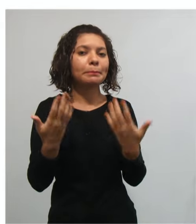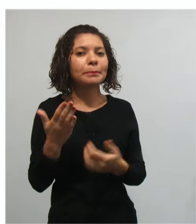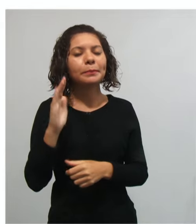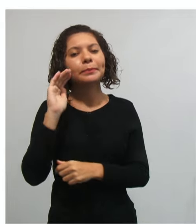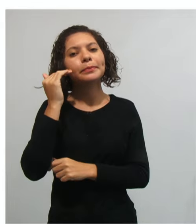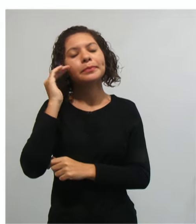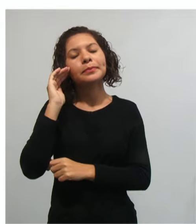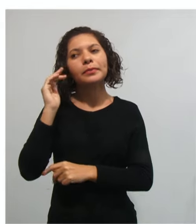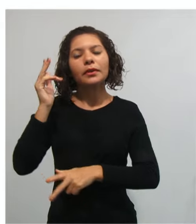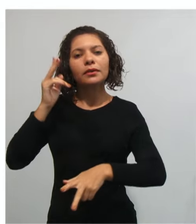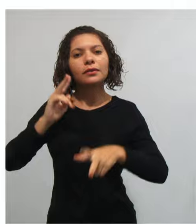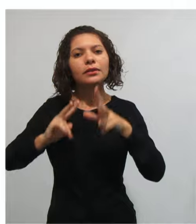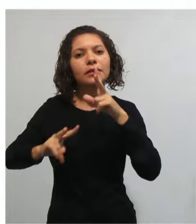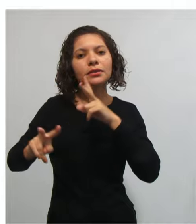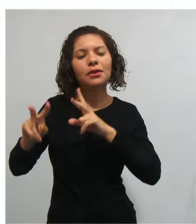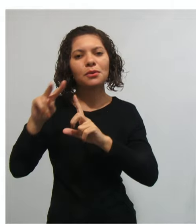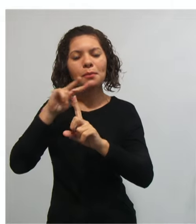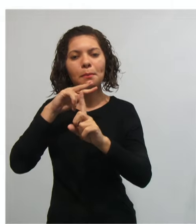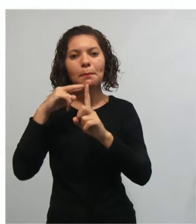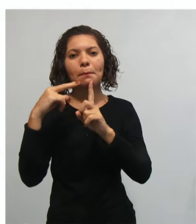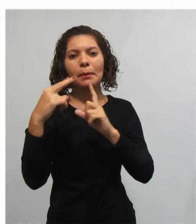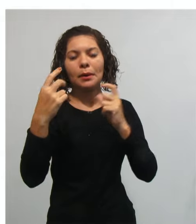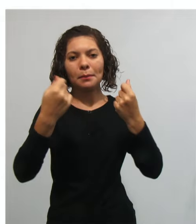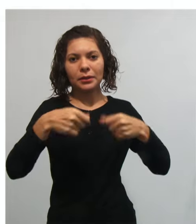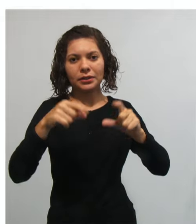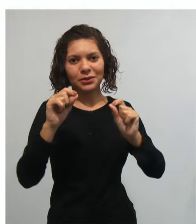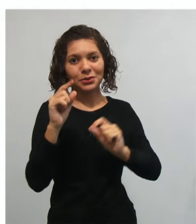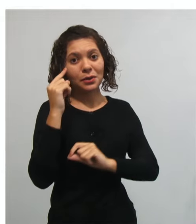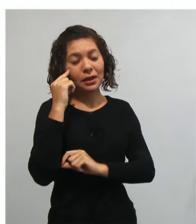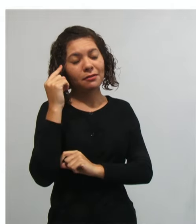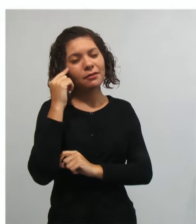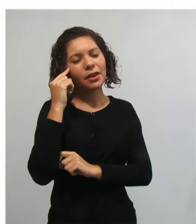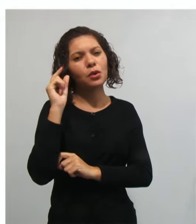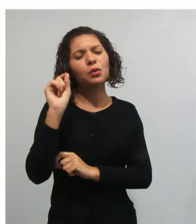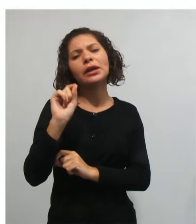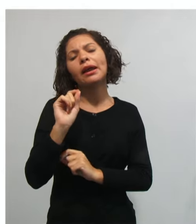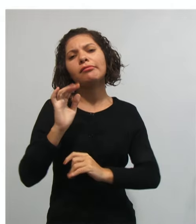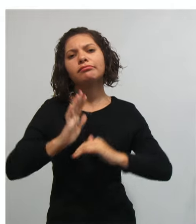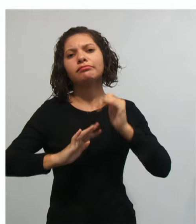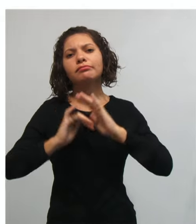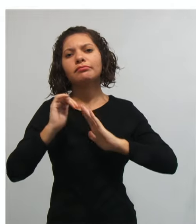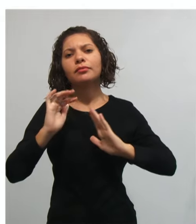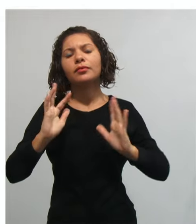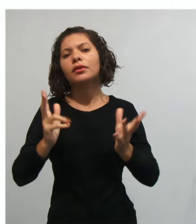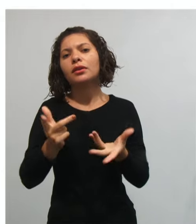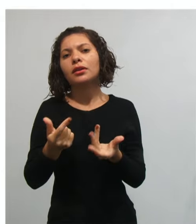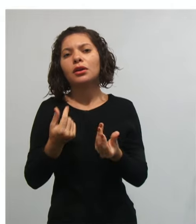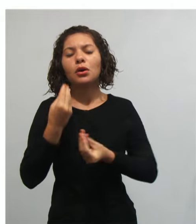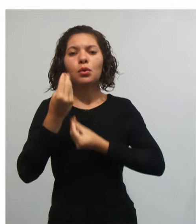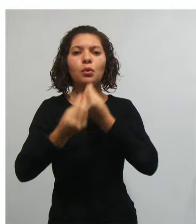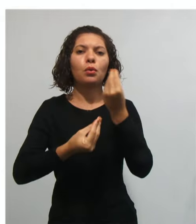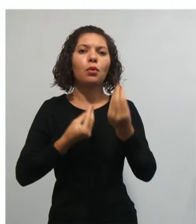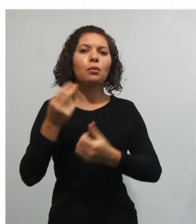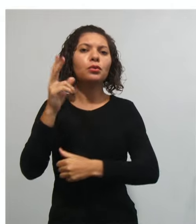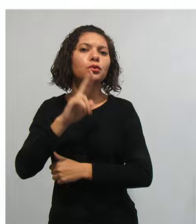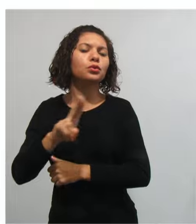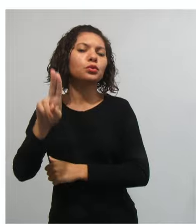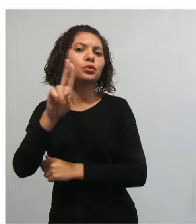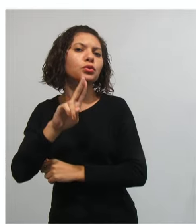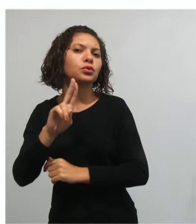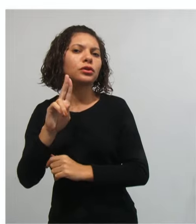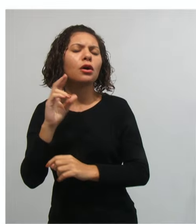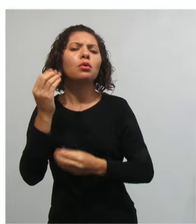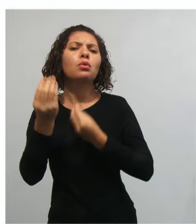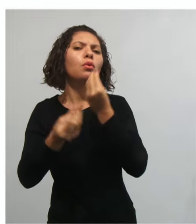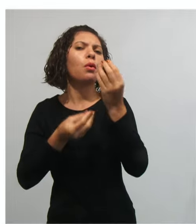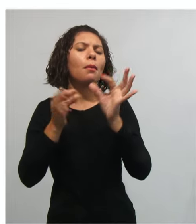tem como foco desenvolvimento de competências então para entender a avaliação nessa perspectiva é preciso a gente entender o que são